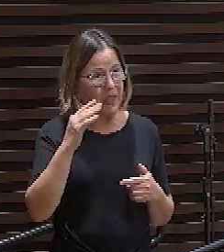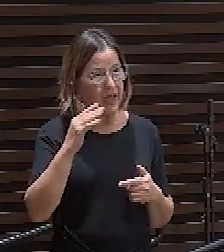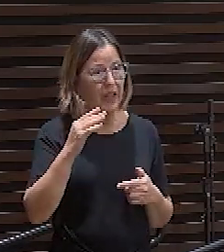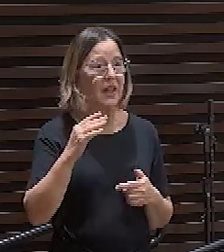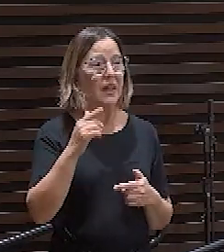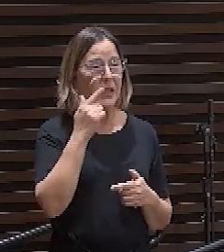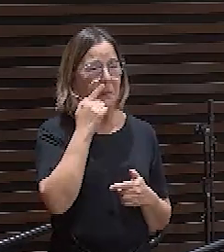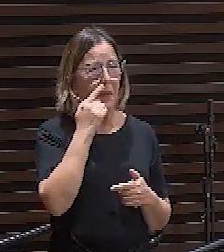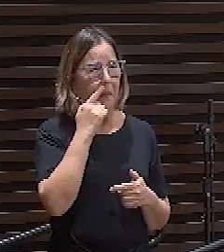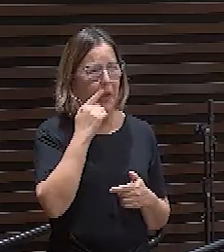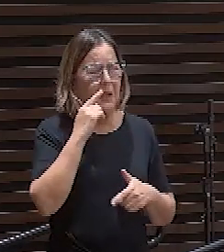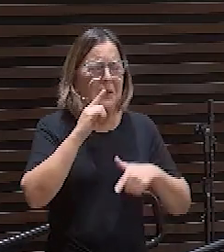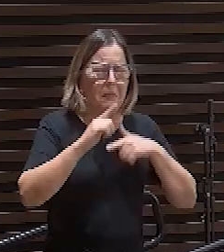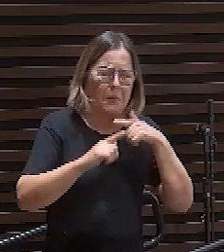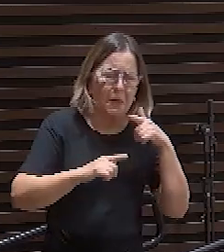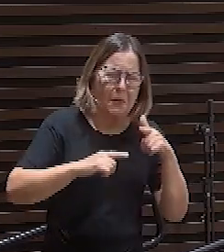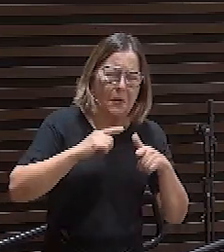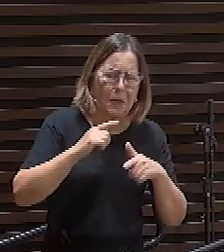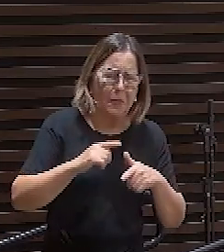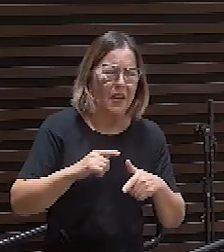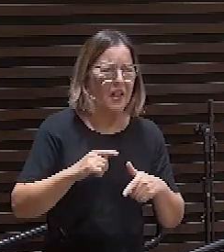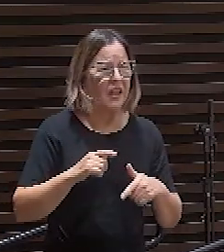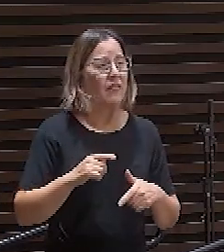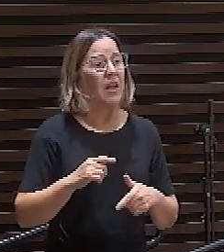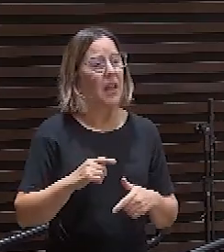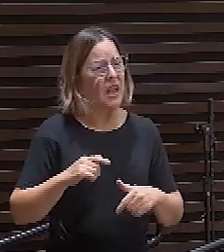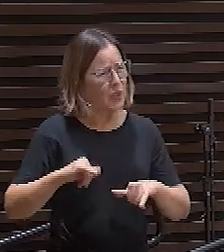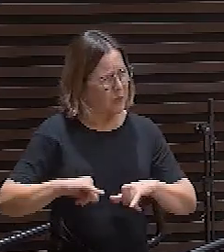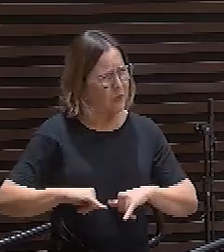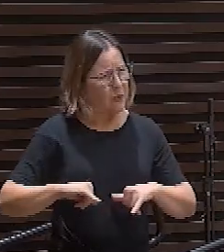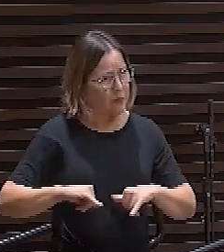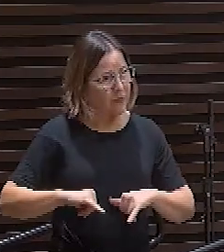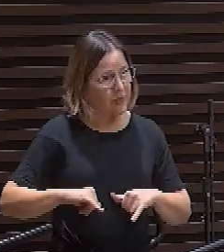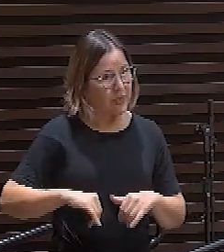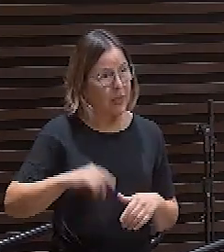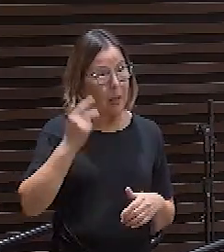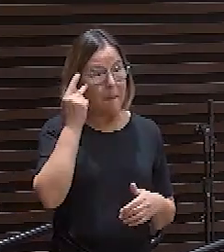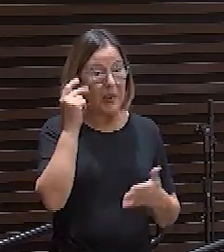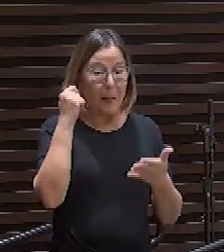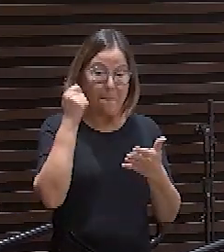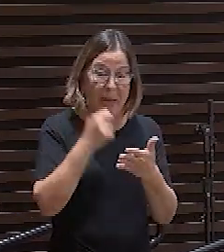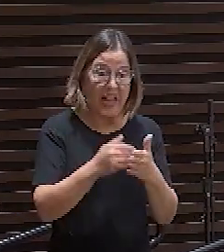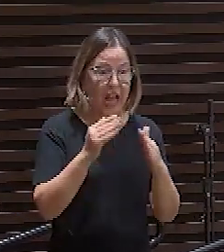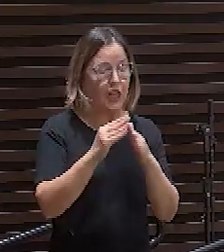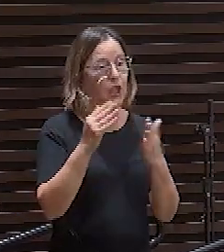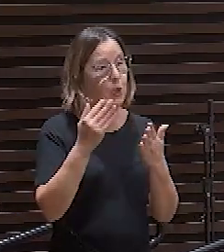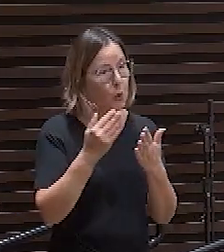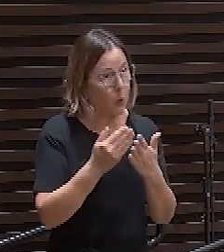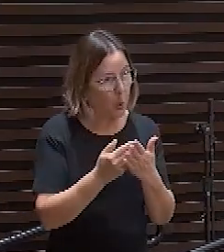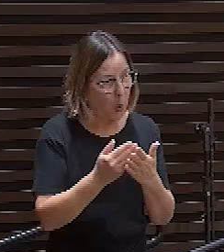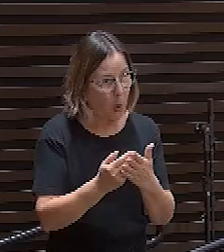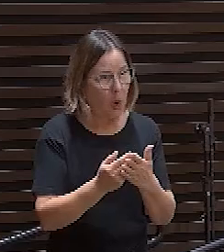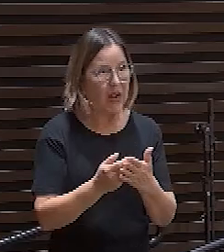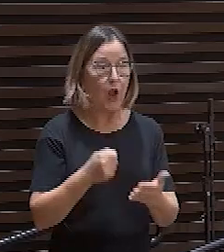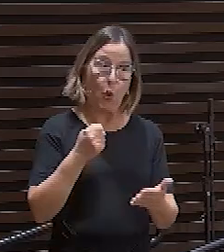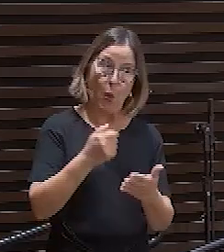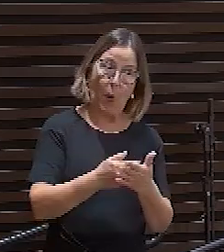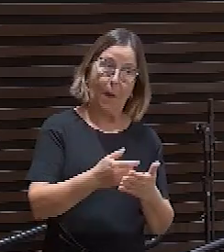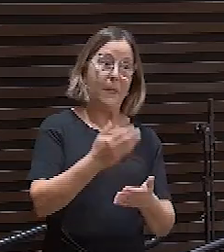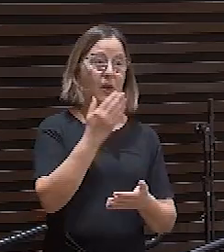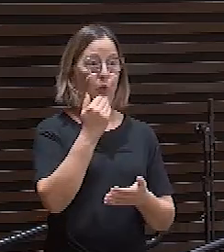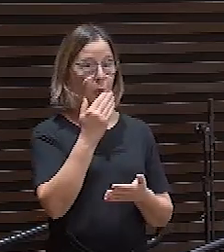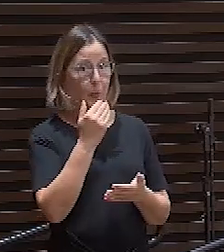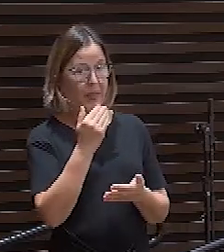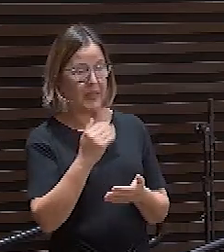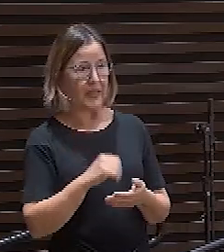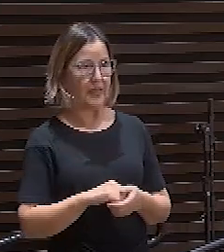qual é a posição do pai e da mãe, por que que ele tem que ser obediente, por que que ele tem que comer a